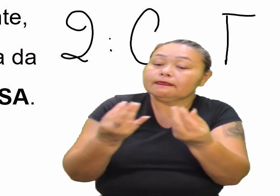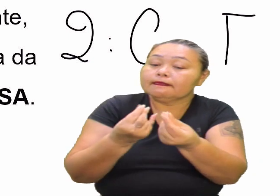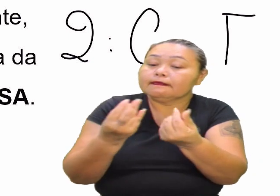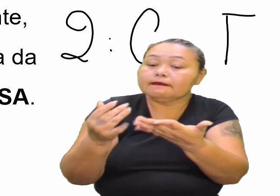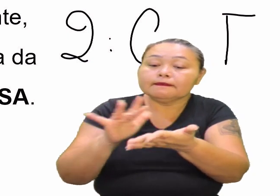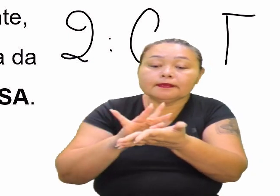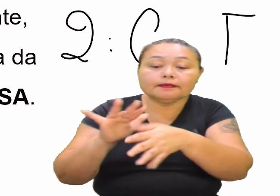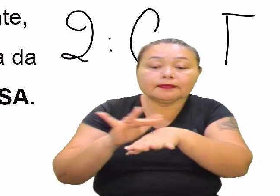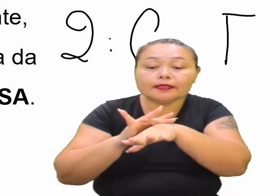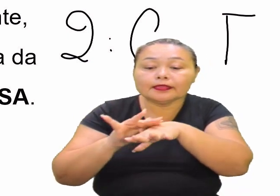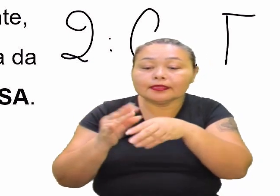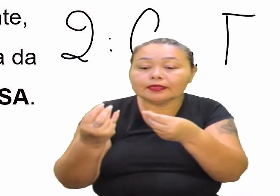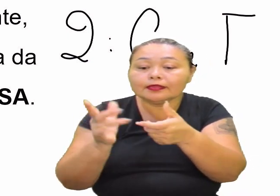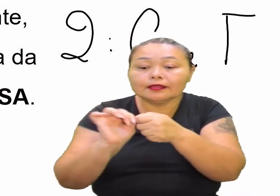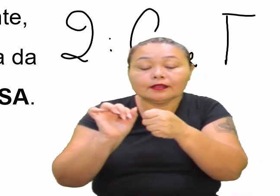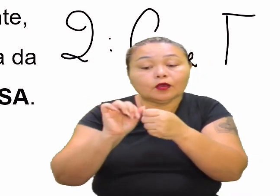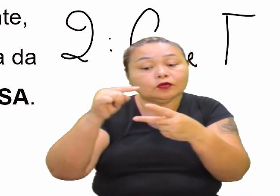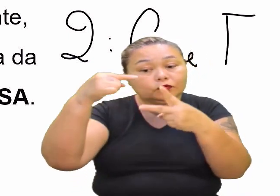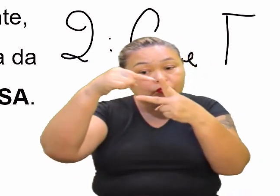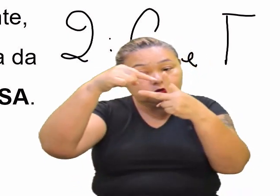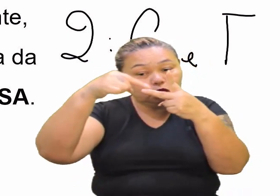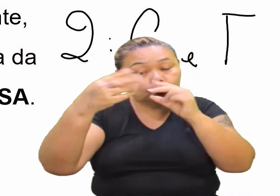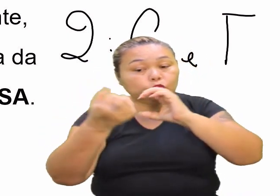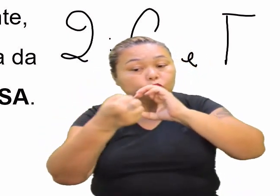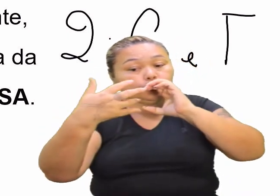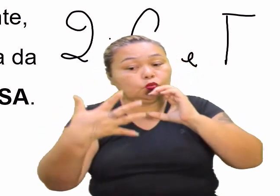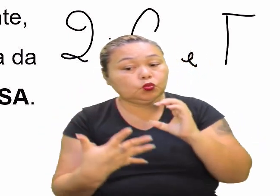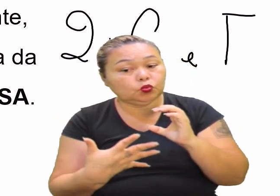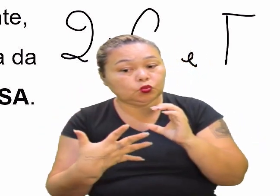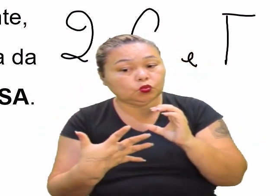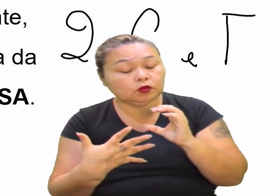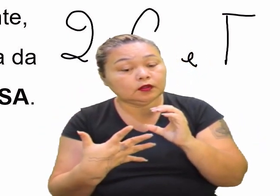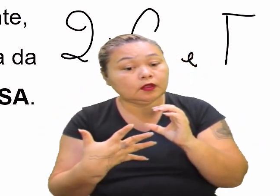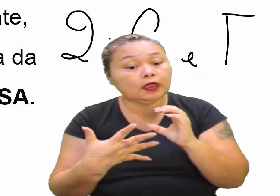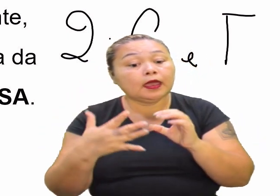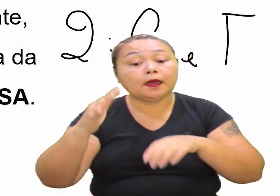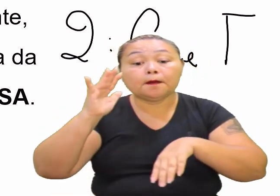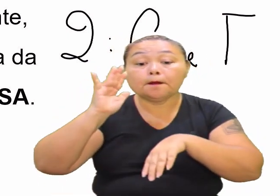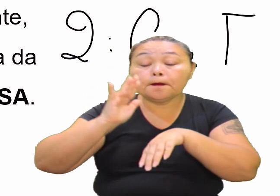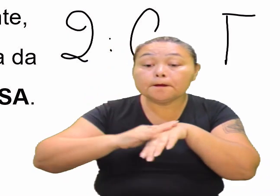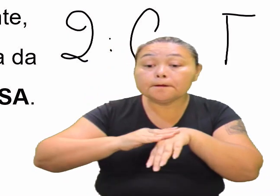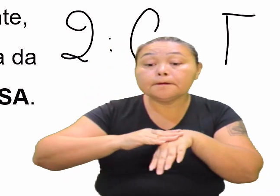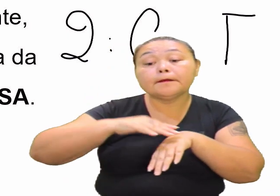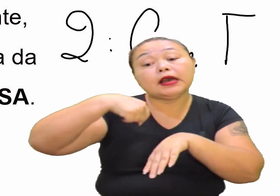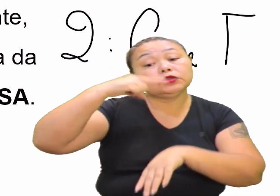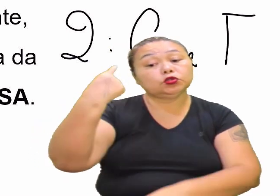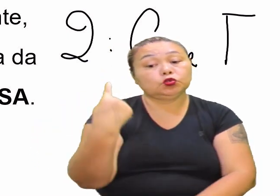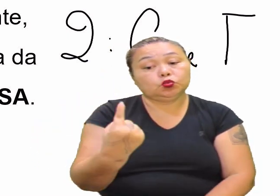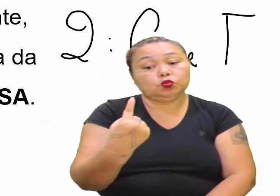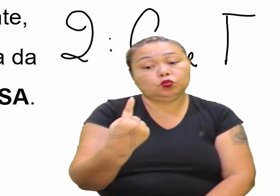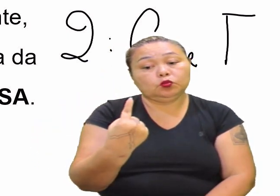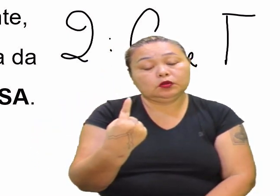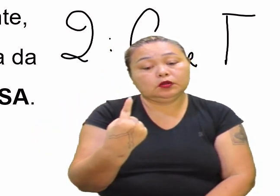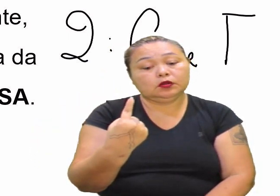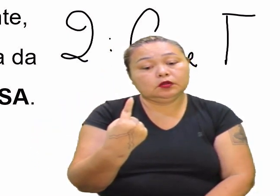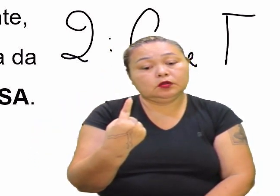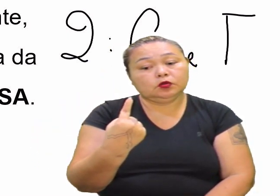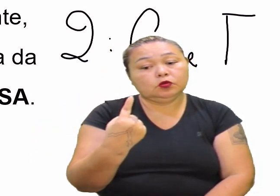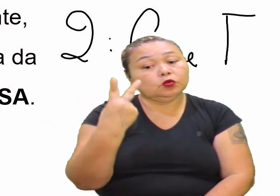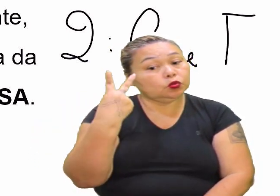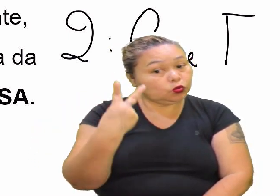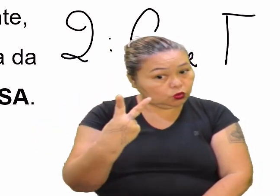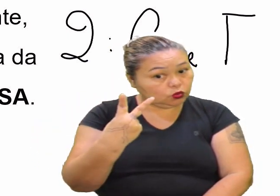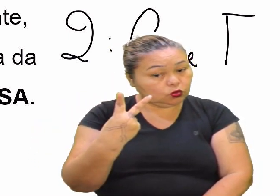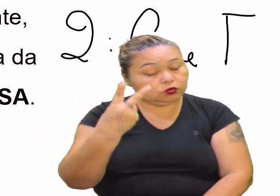Duas características. Então, quando você trabalha com mais de uma, quer dizer,